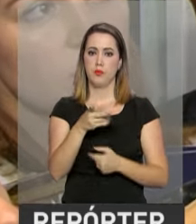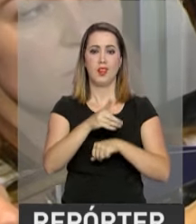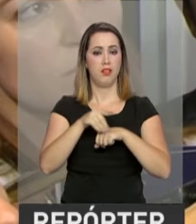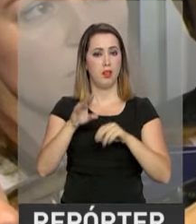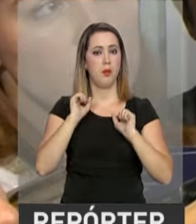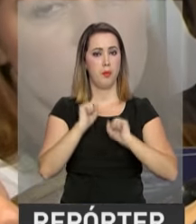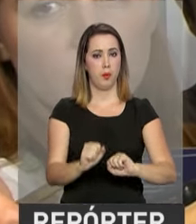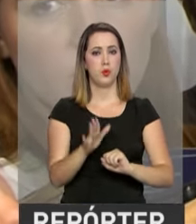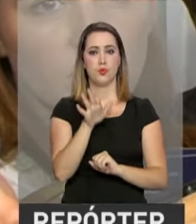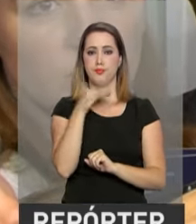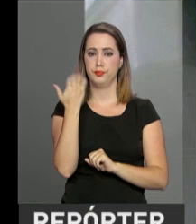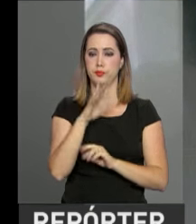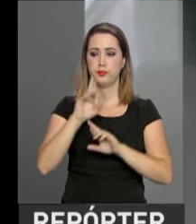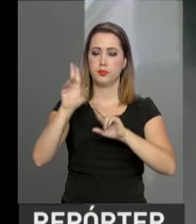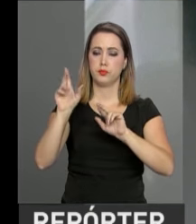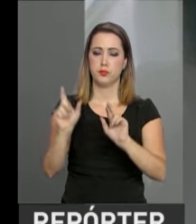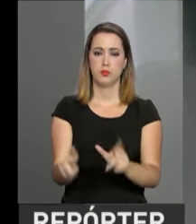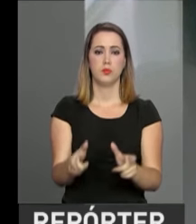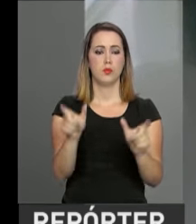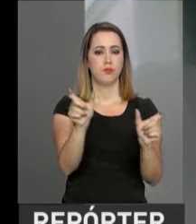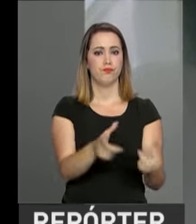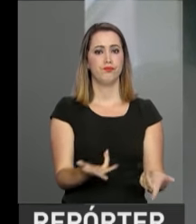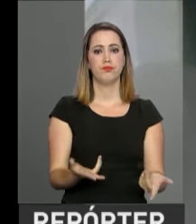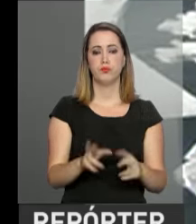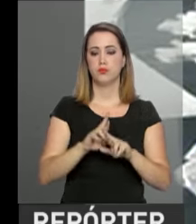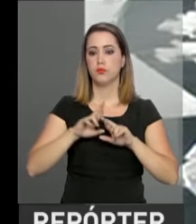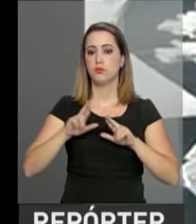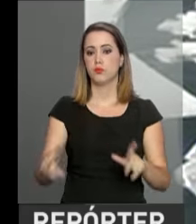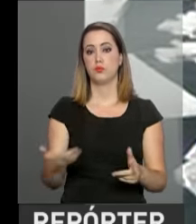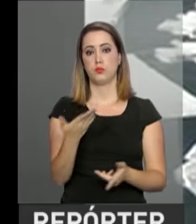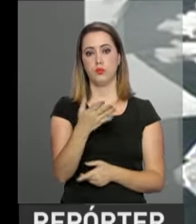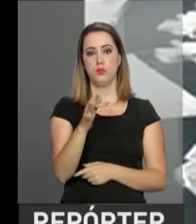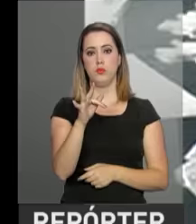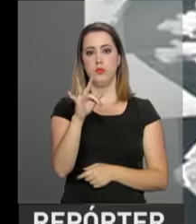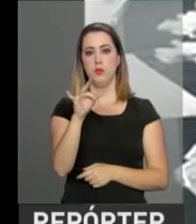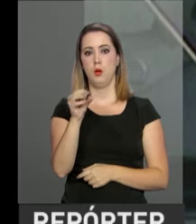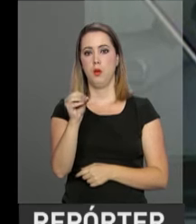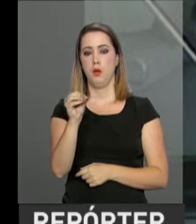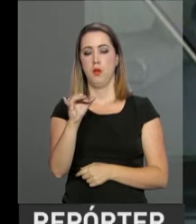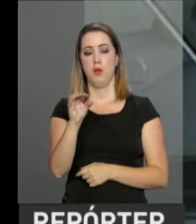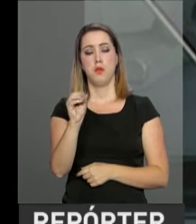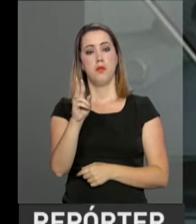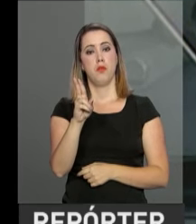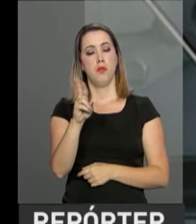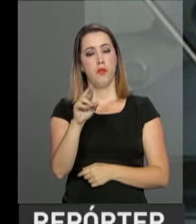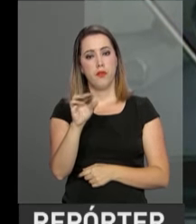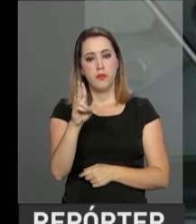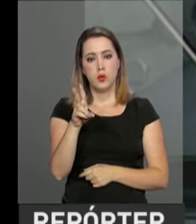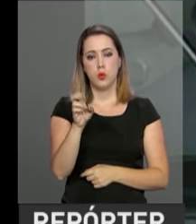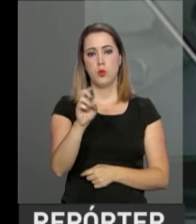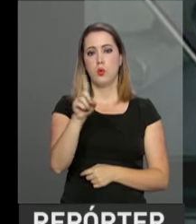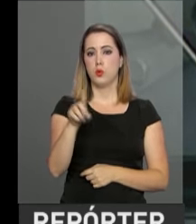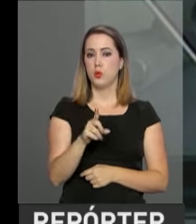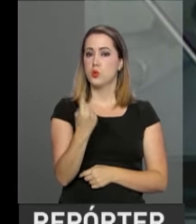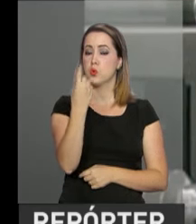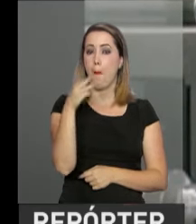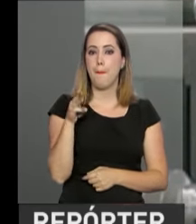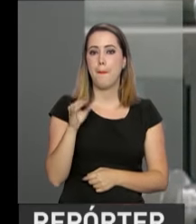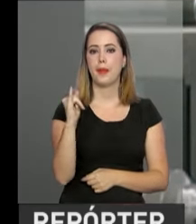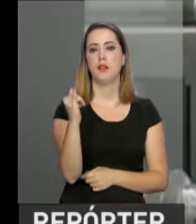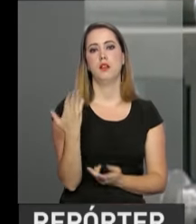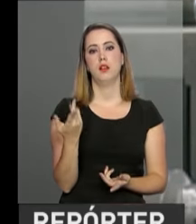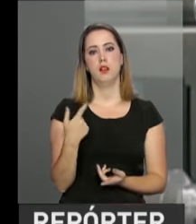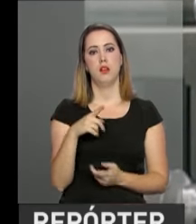é mata muitas pessoas a fiocruz tem o maior laboratório de medicamentos do país com produção de 1 bilhão de unir de